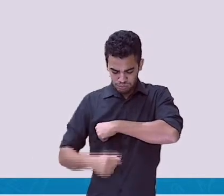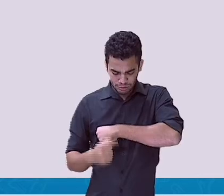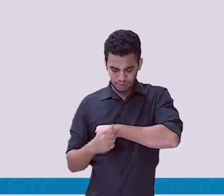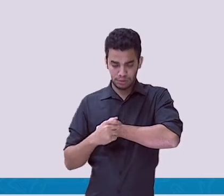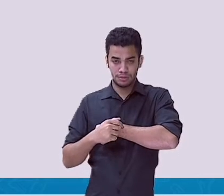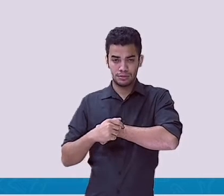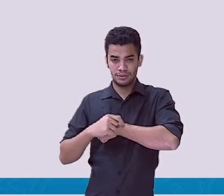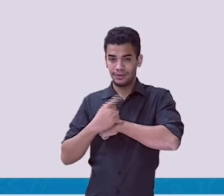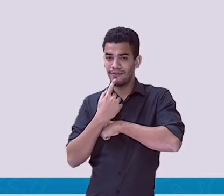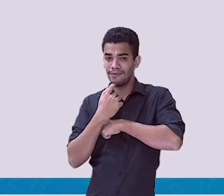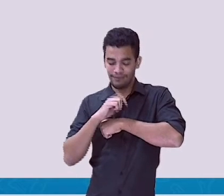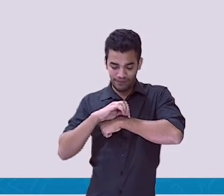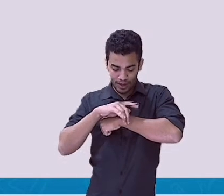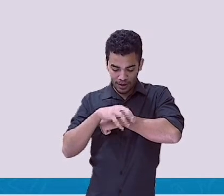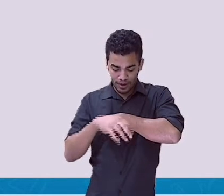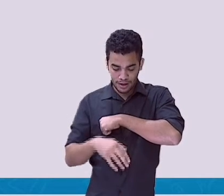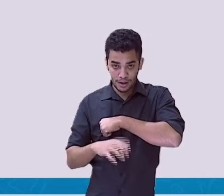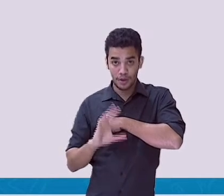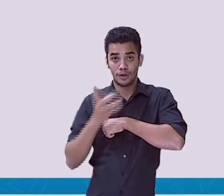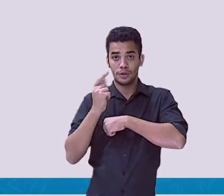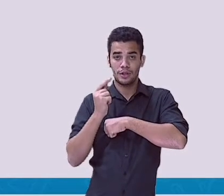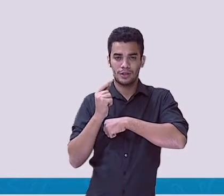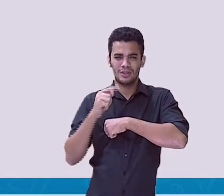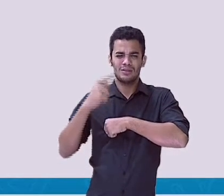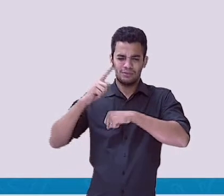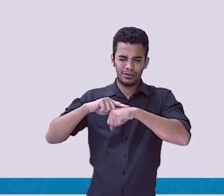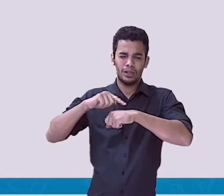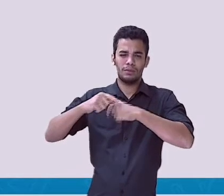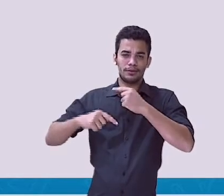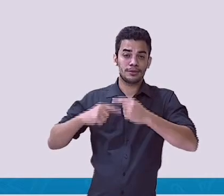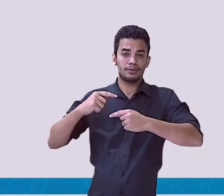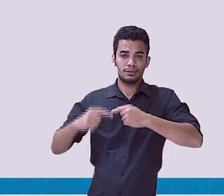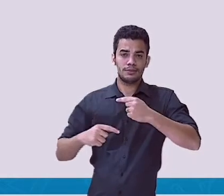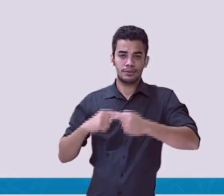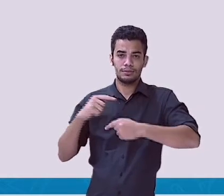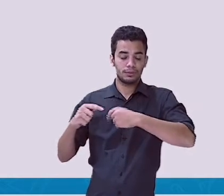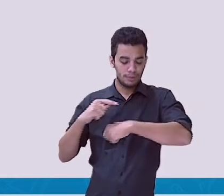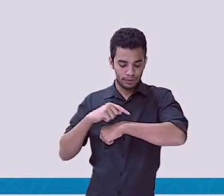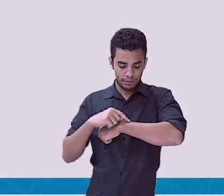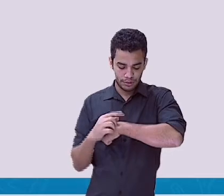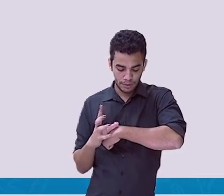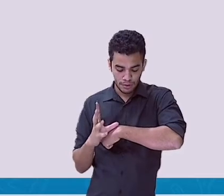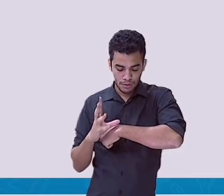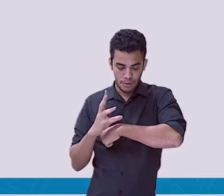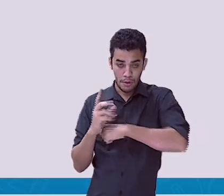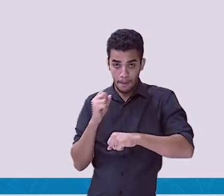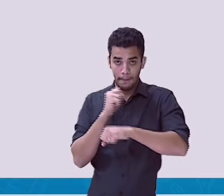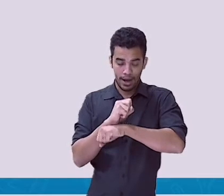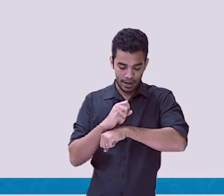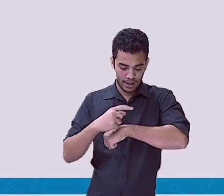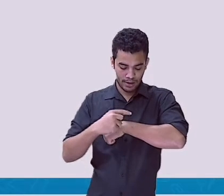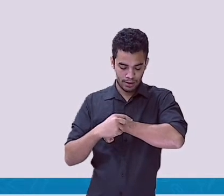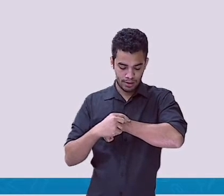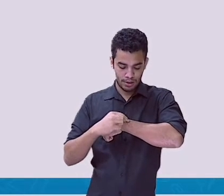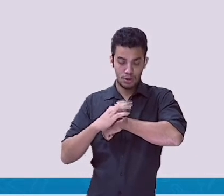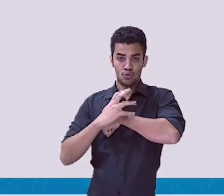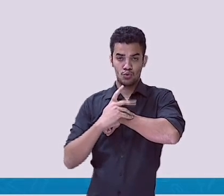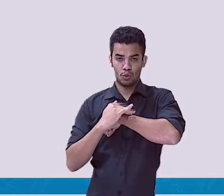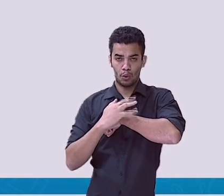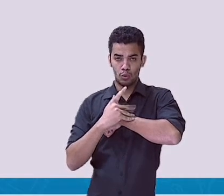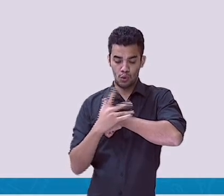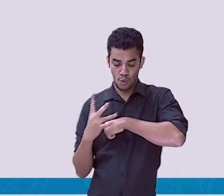um dano, que foi cortado por onde o sangue está passando, e vai fazer com que haja toda uma estruturação de células